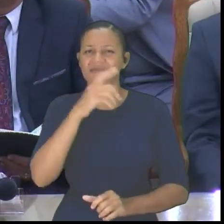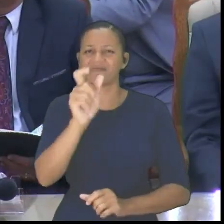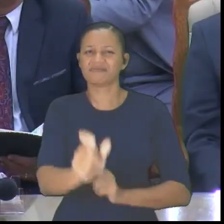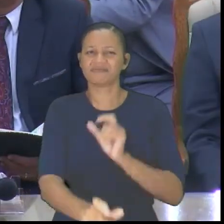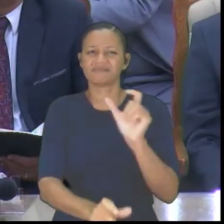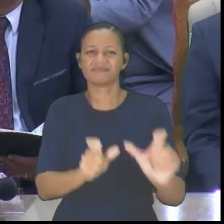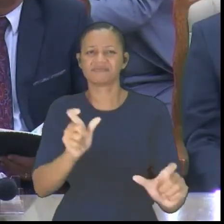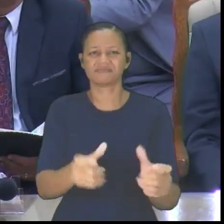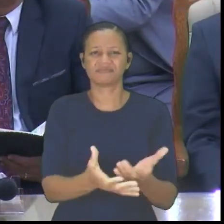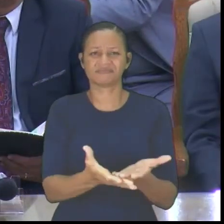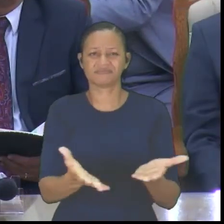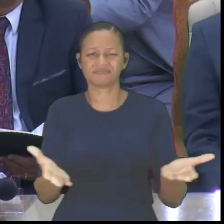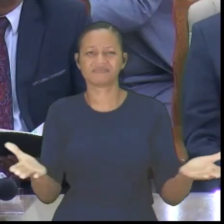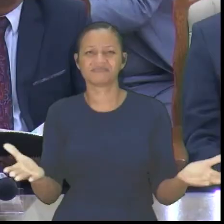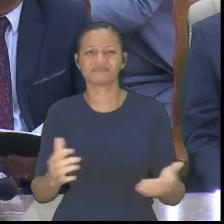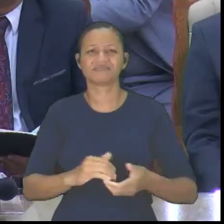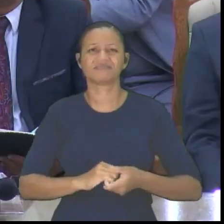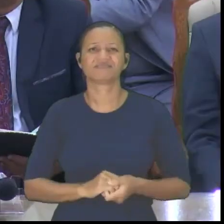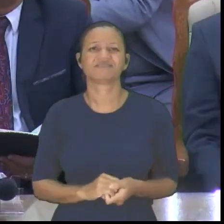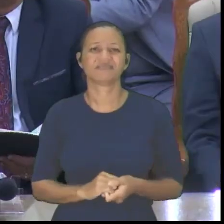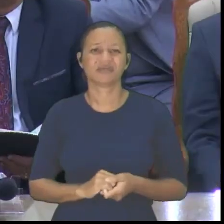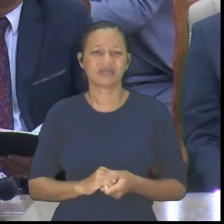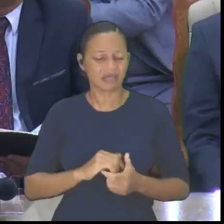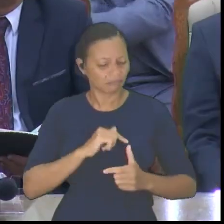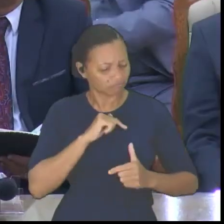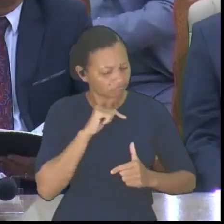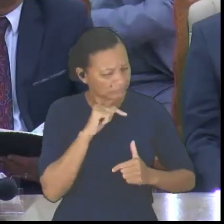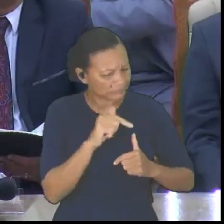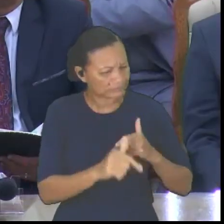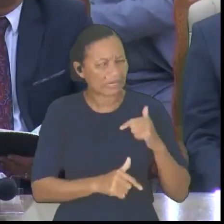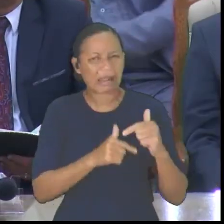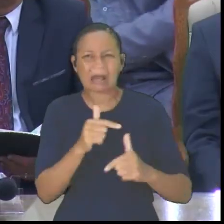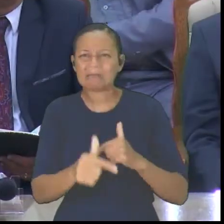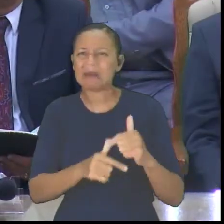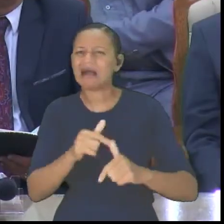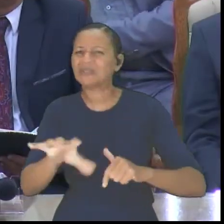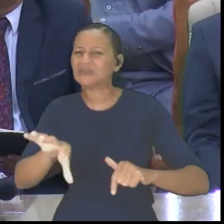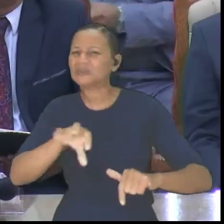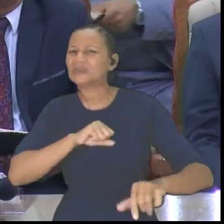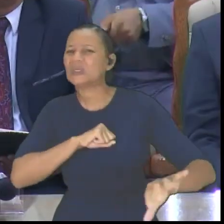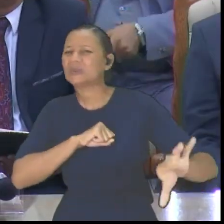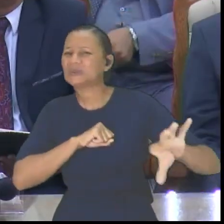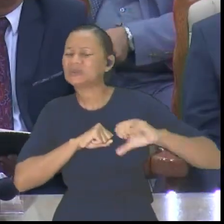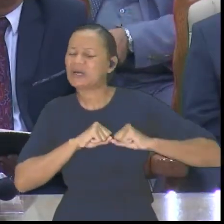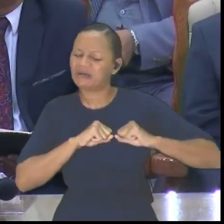Então, é um dos ofícios também mais dolorosos